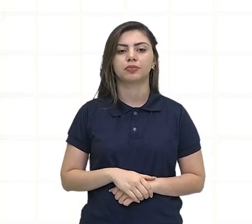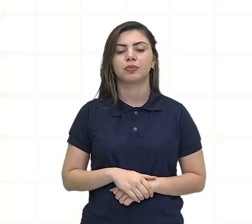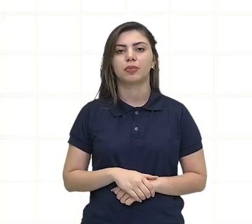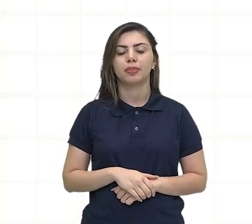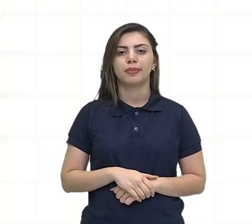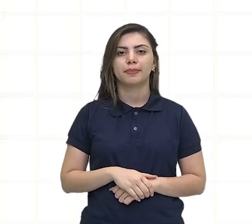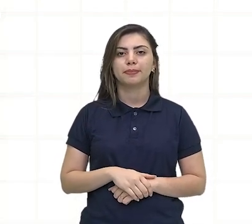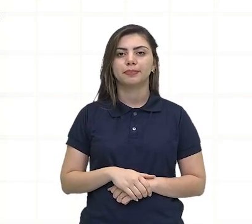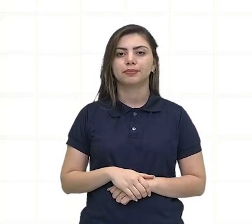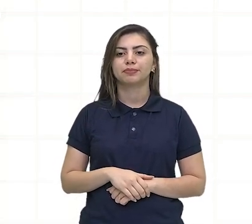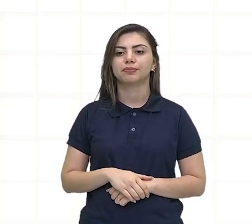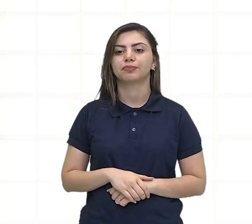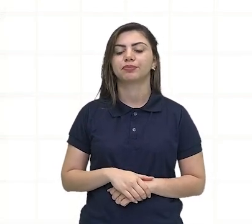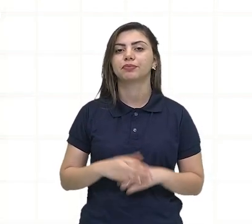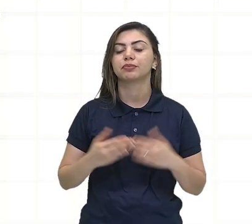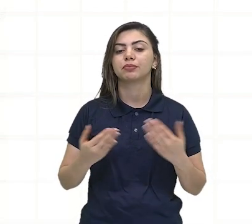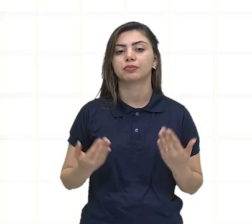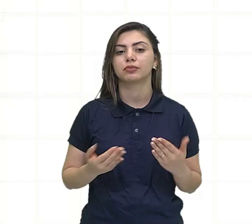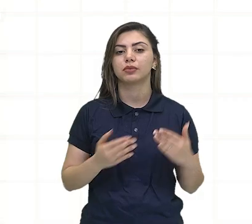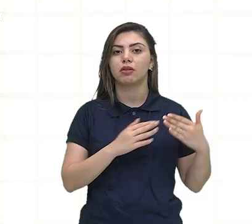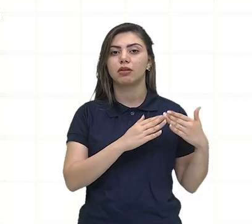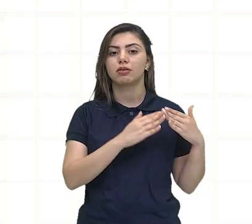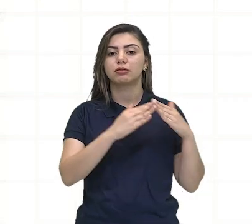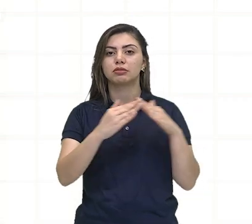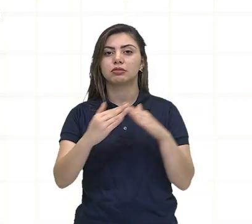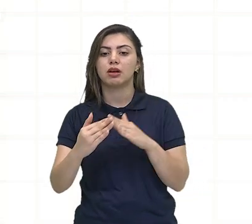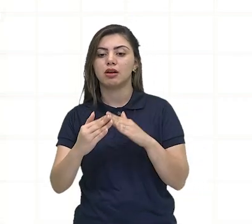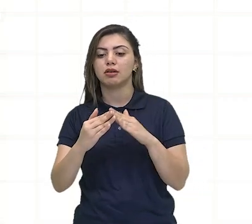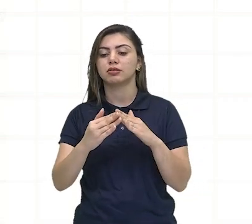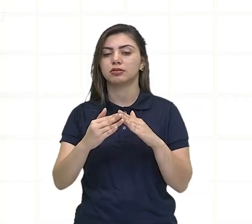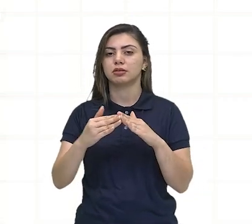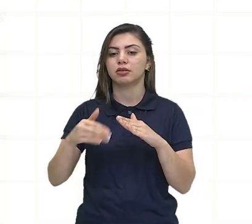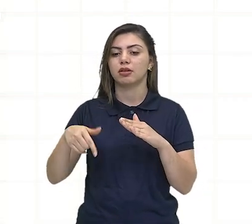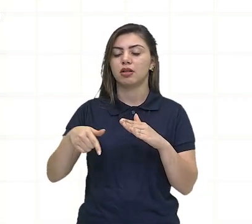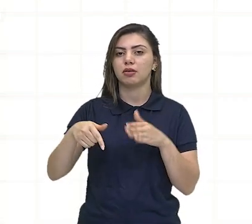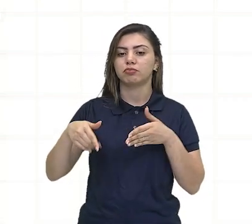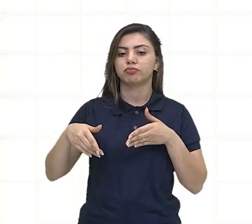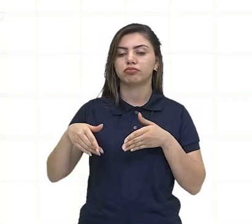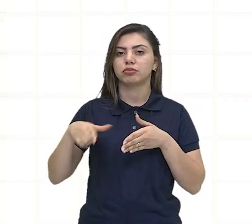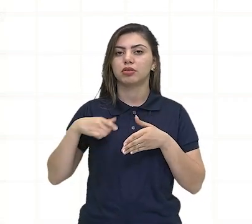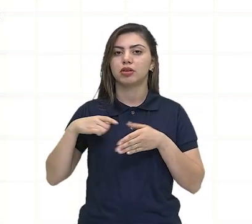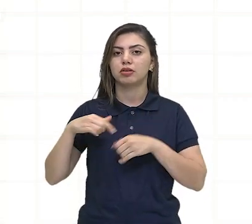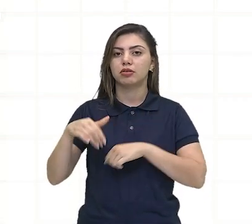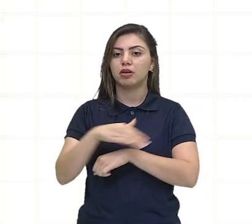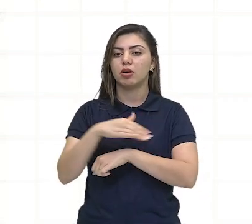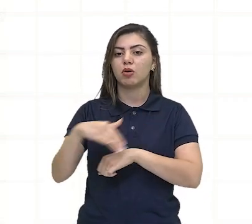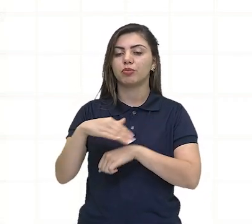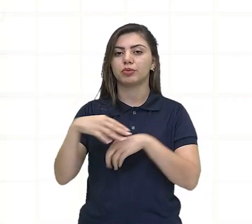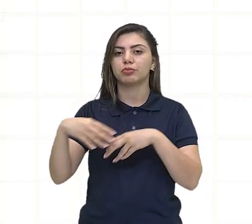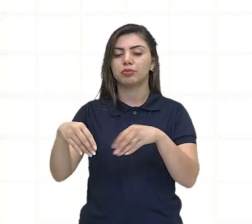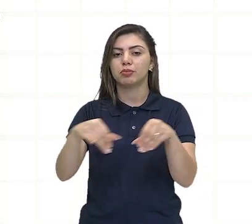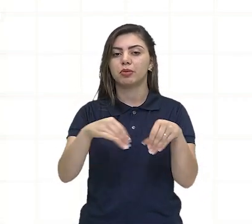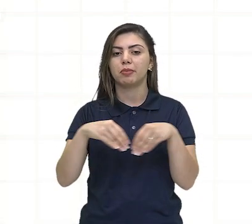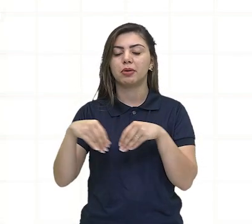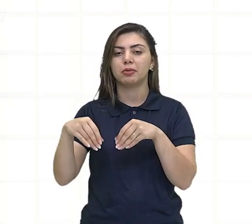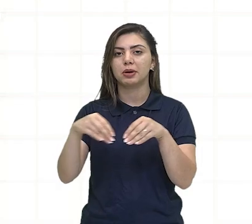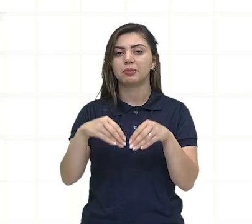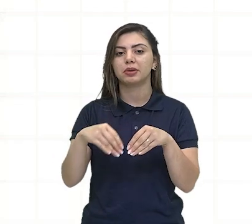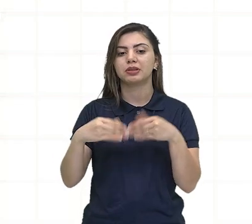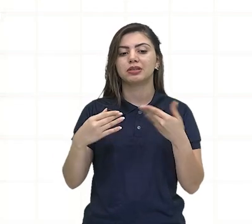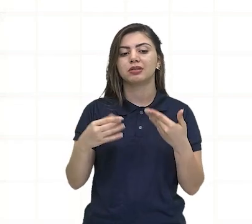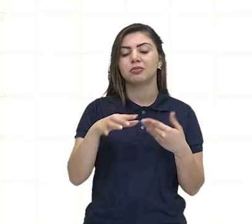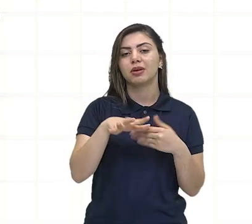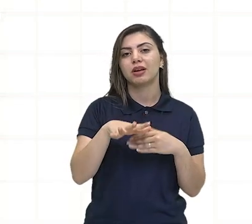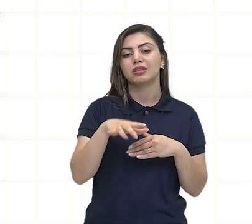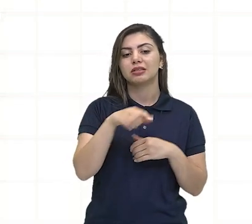Na maioria das vezes, nem todos os bens e serviços que as populações precisam, elas